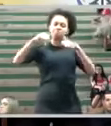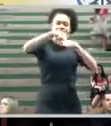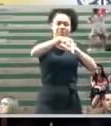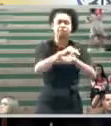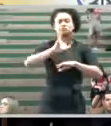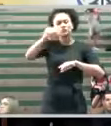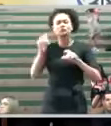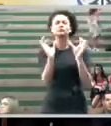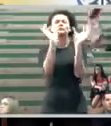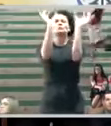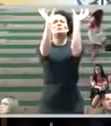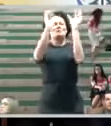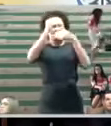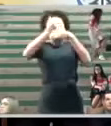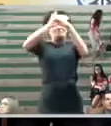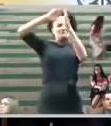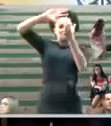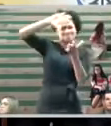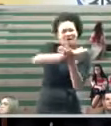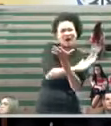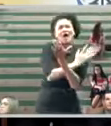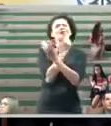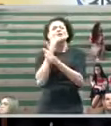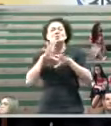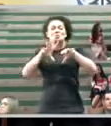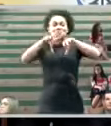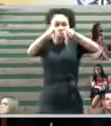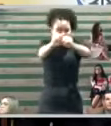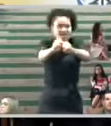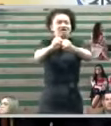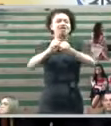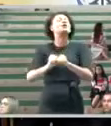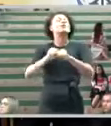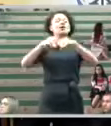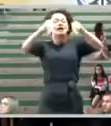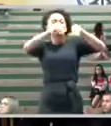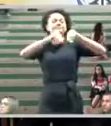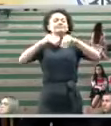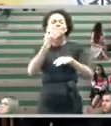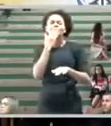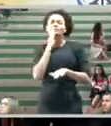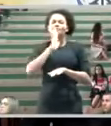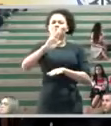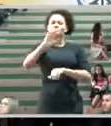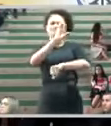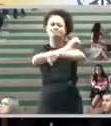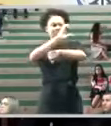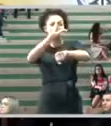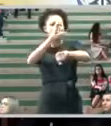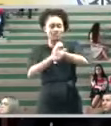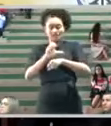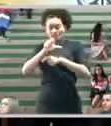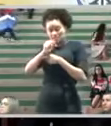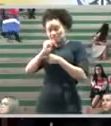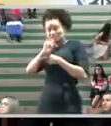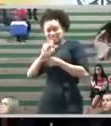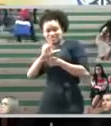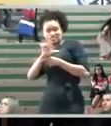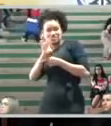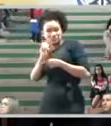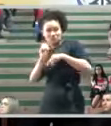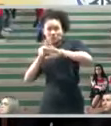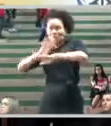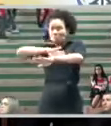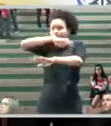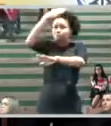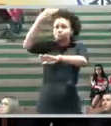na terra prometida, então a Bíblia diz que a arca acomoda-se em Siló. Siló, nas montanhas